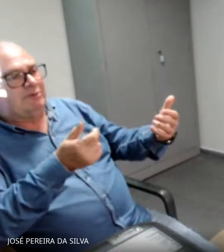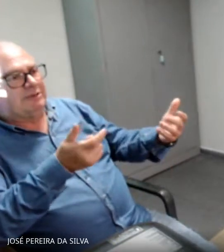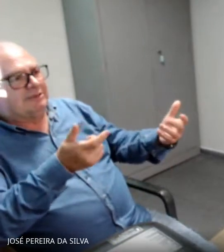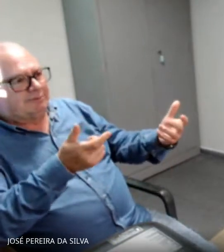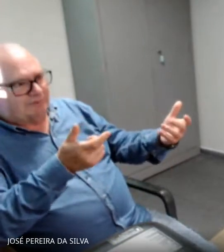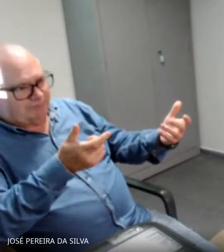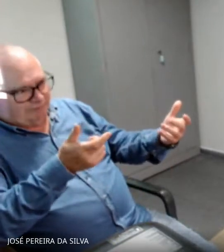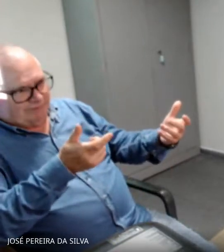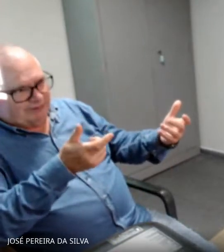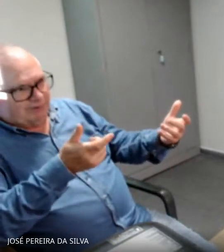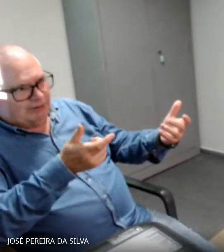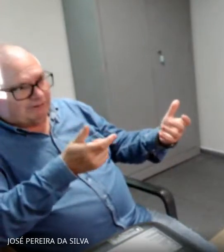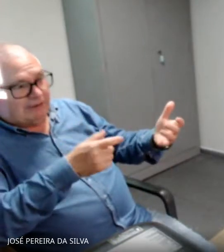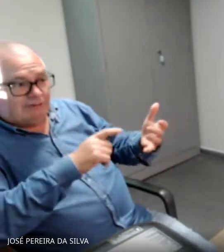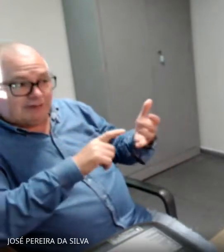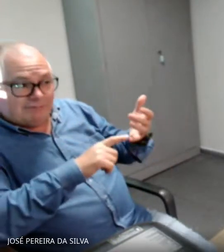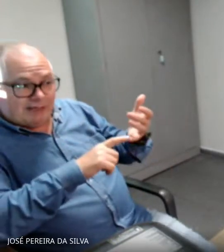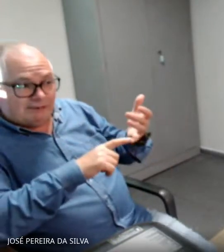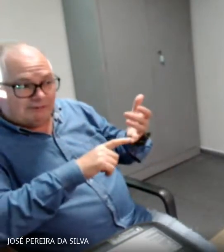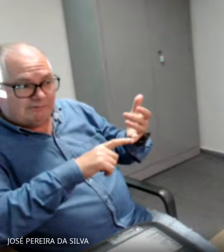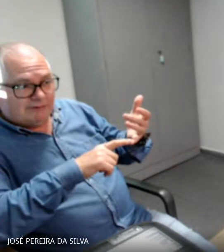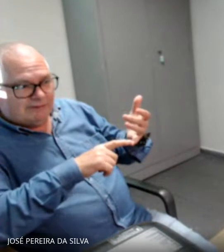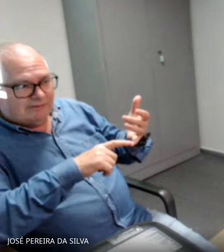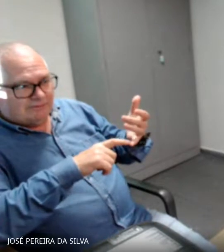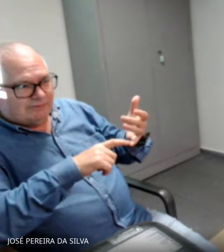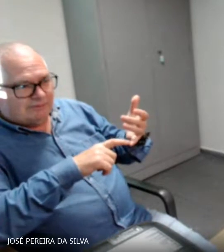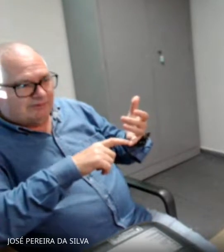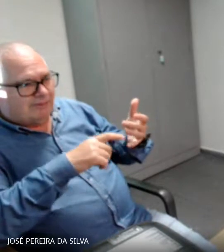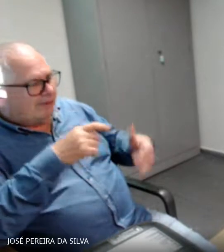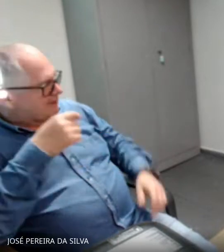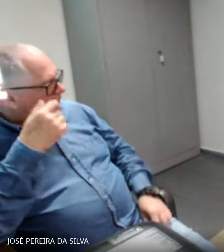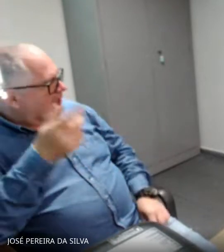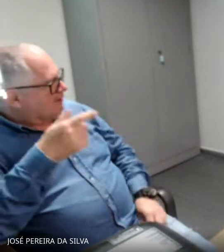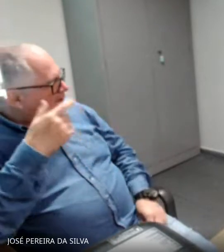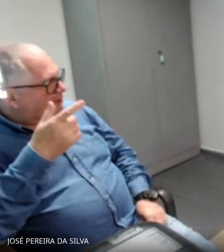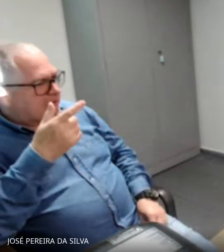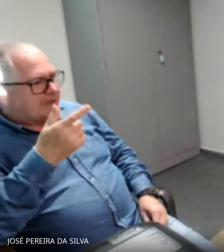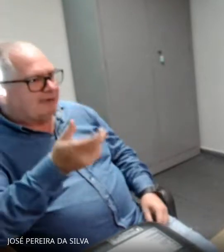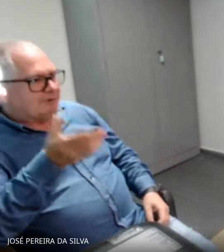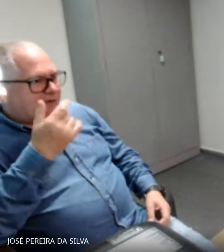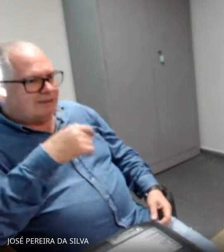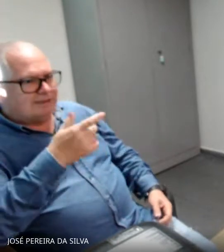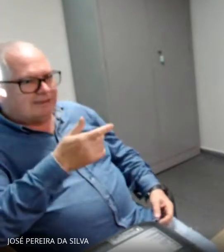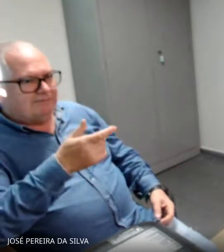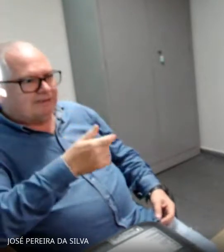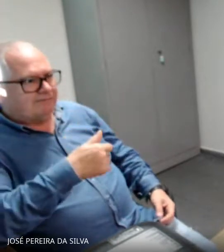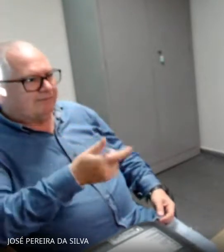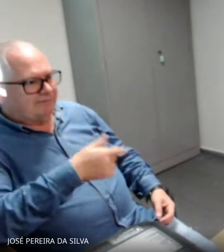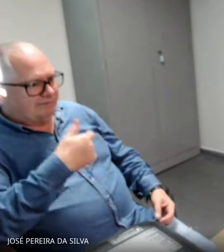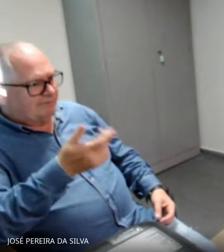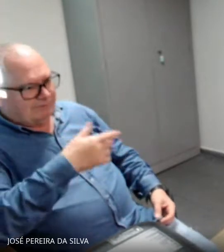dá muita importância para os antibióticos. E é dos animais, inclusive. Os animais crescem e tal, assim, aí a pessoa alimenta isso aqui e